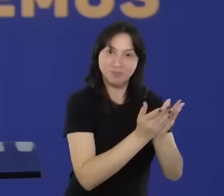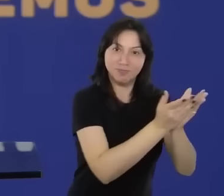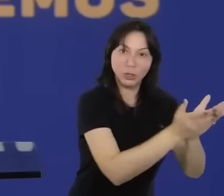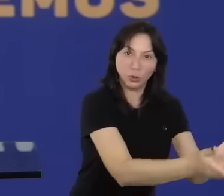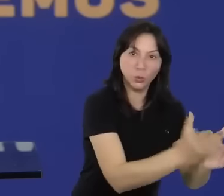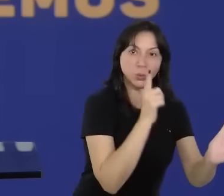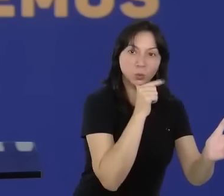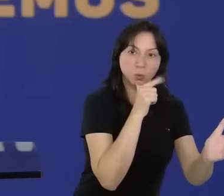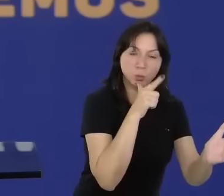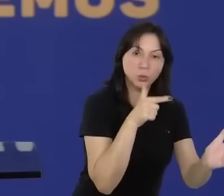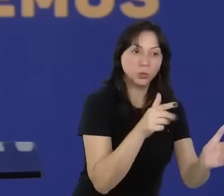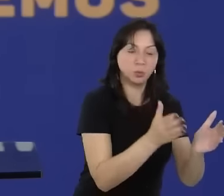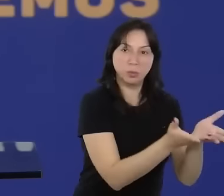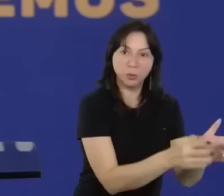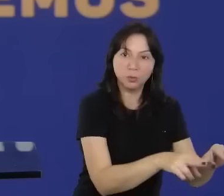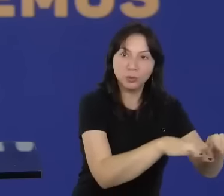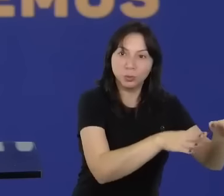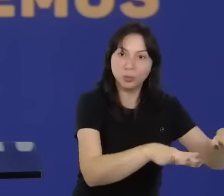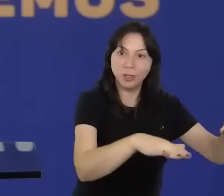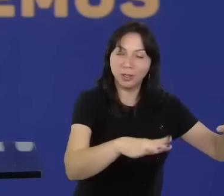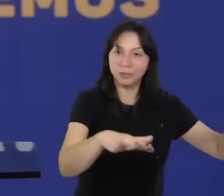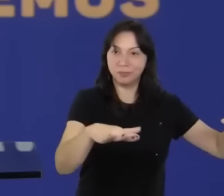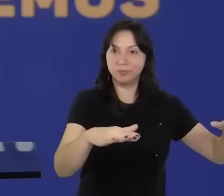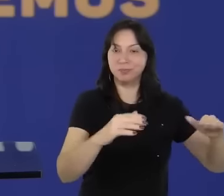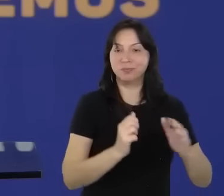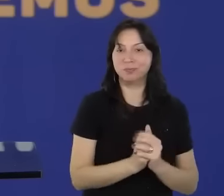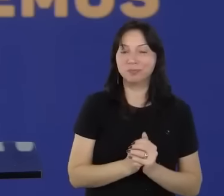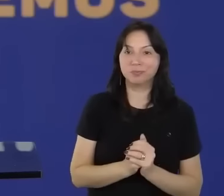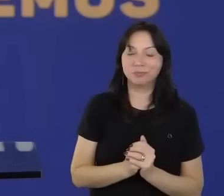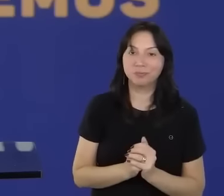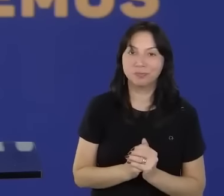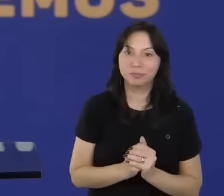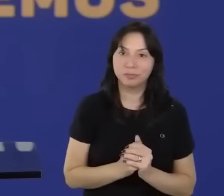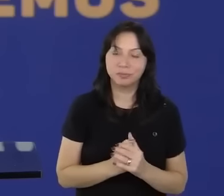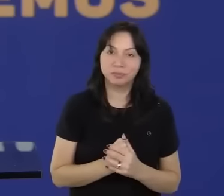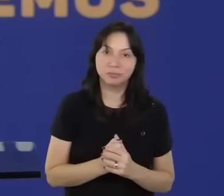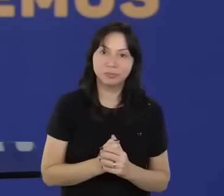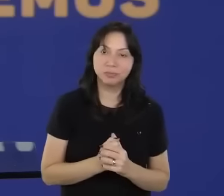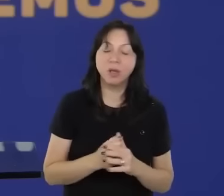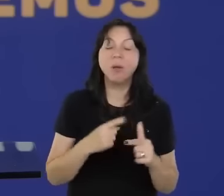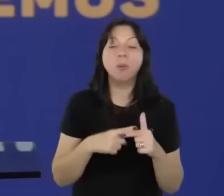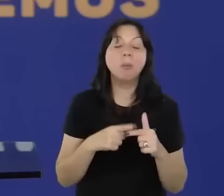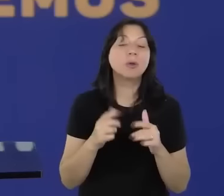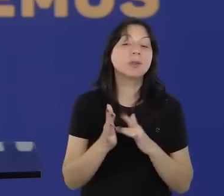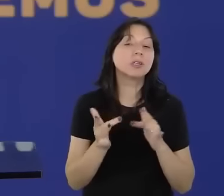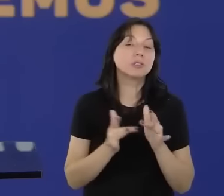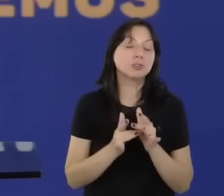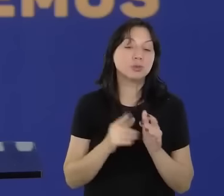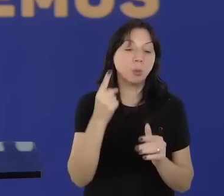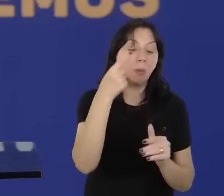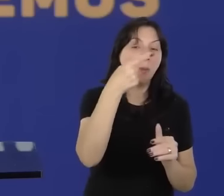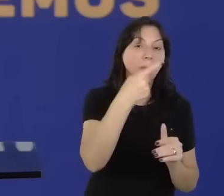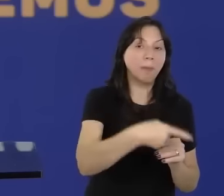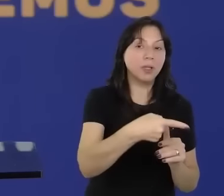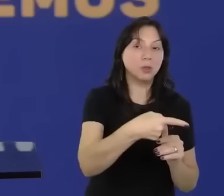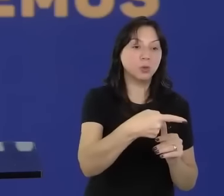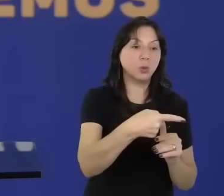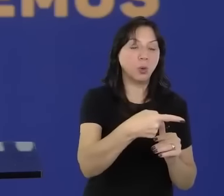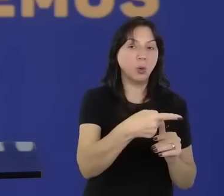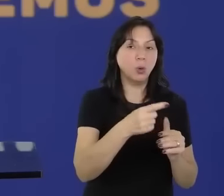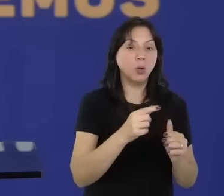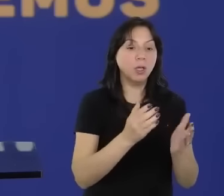exatamente para o miolo da tempestade Por que Jesus fez isso por